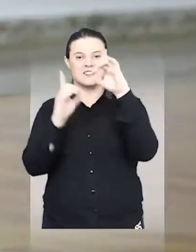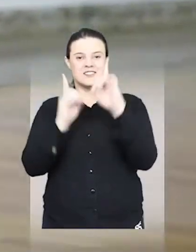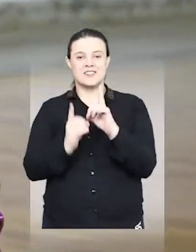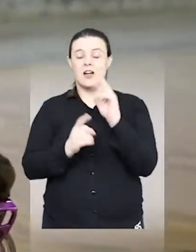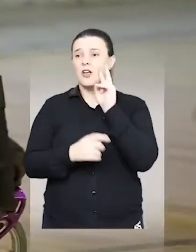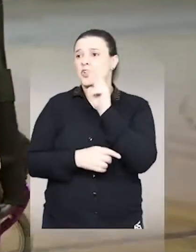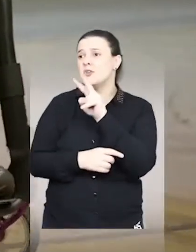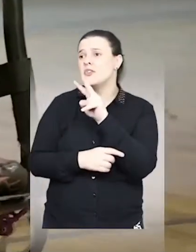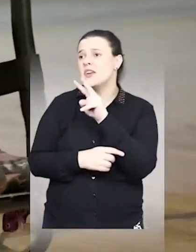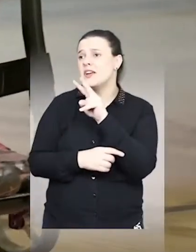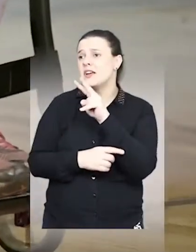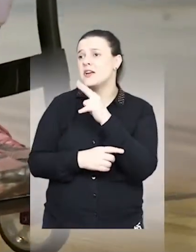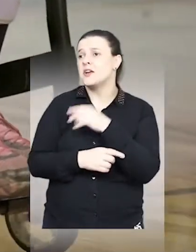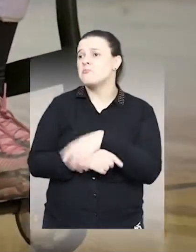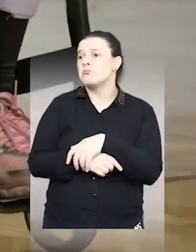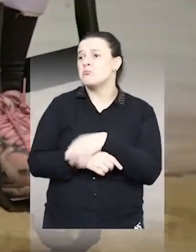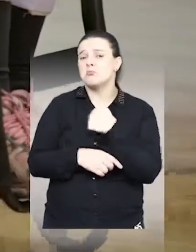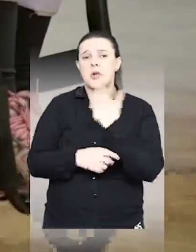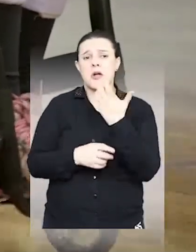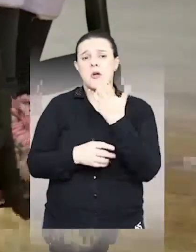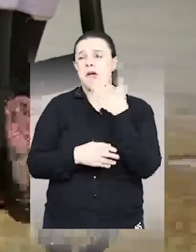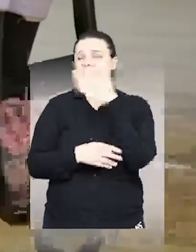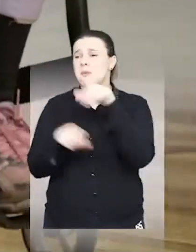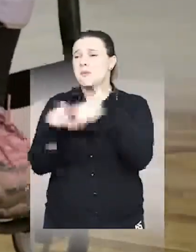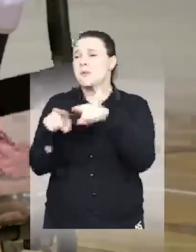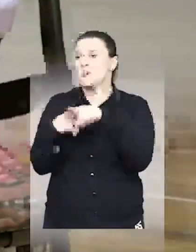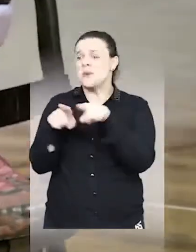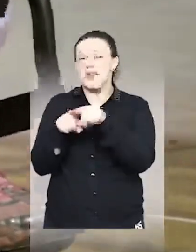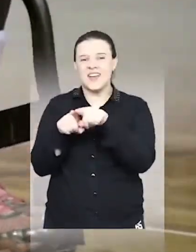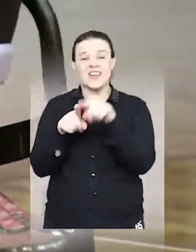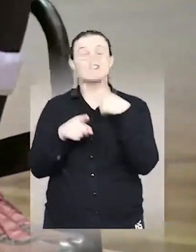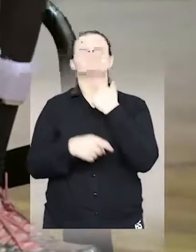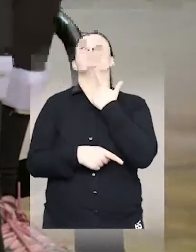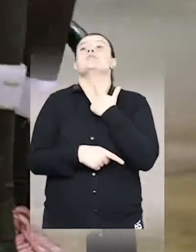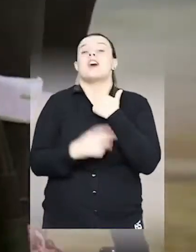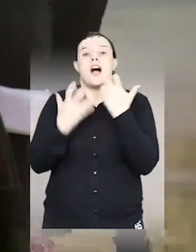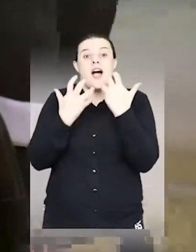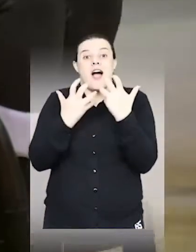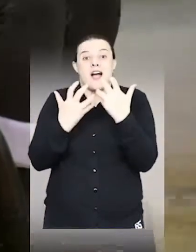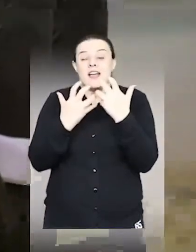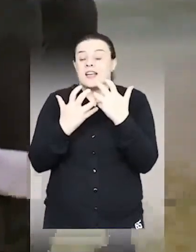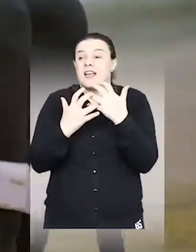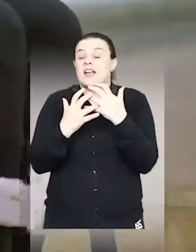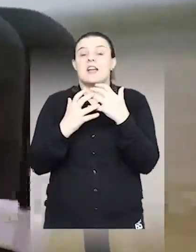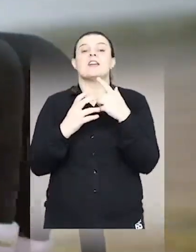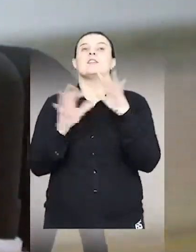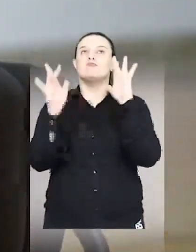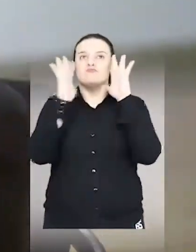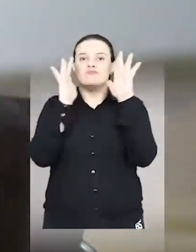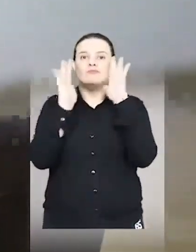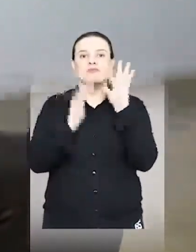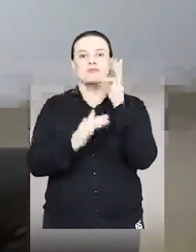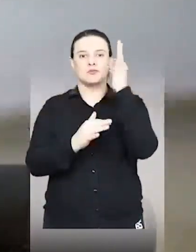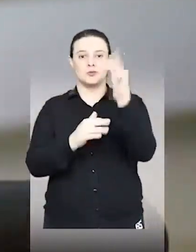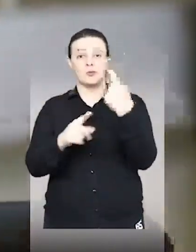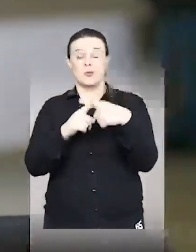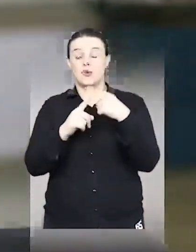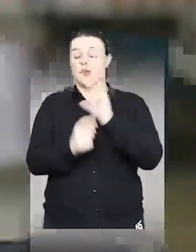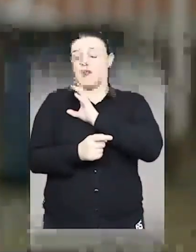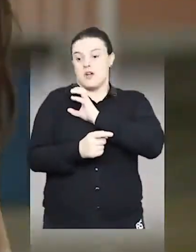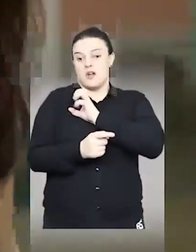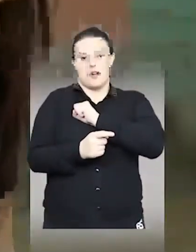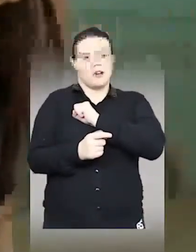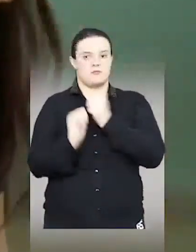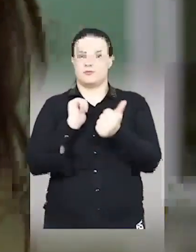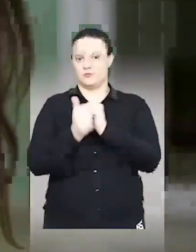igual cachorrinho vendo frango na padaria, de querer. E a gente almeja isso, a gente tem esse desejo, porque a gente cria um